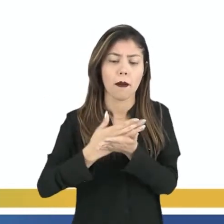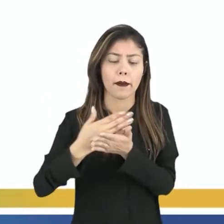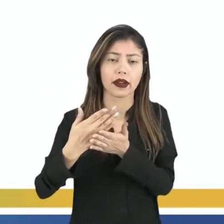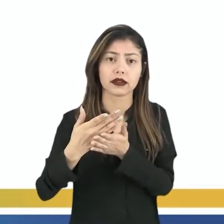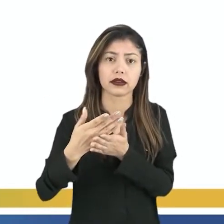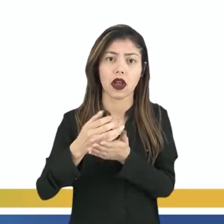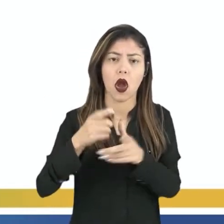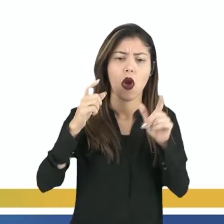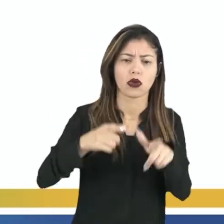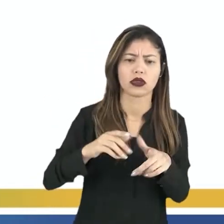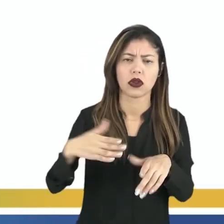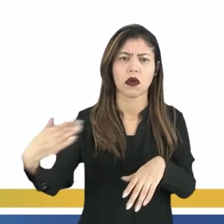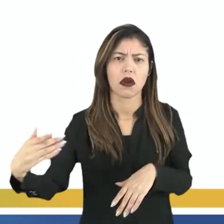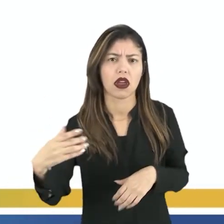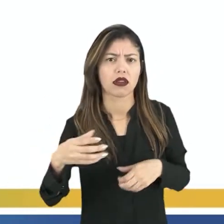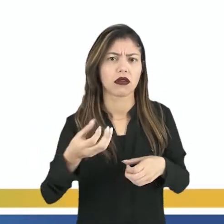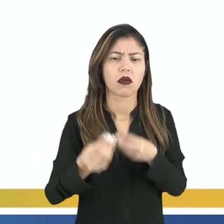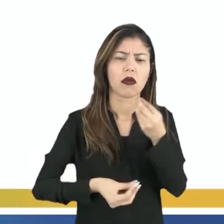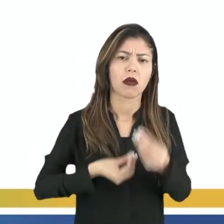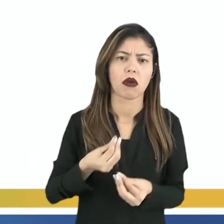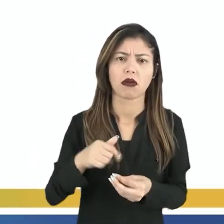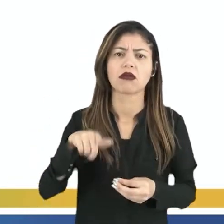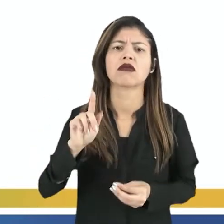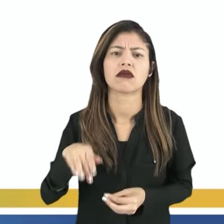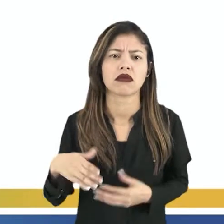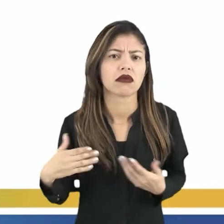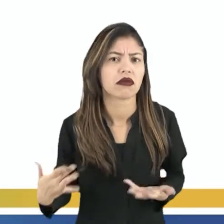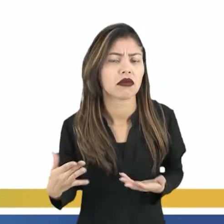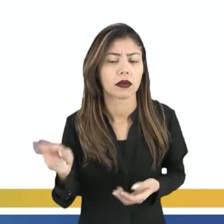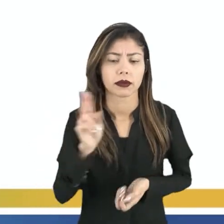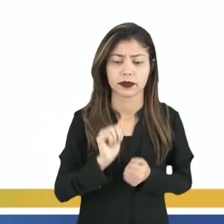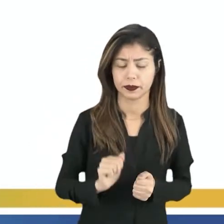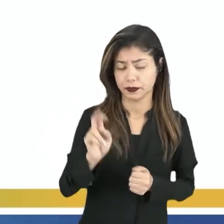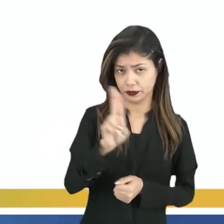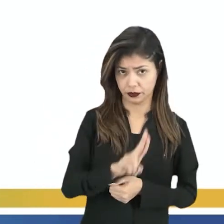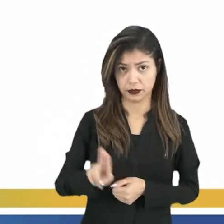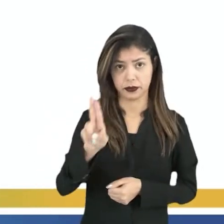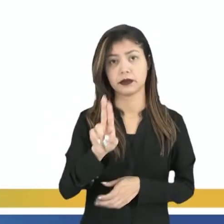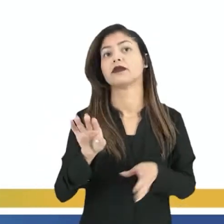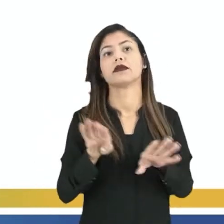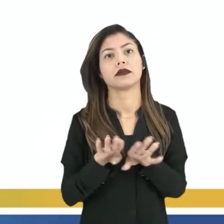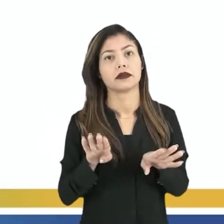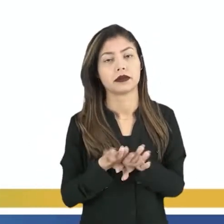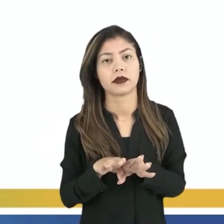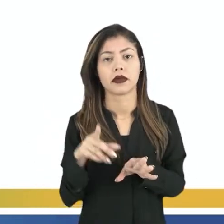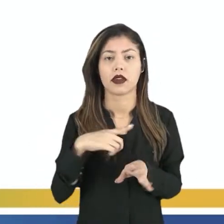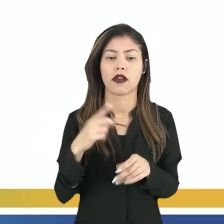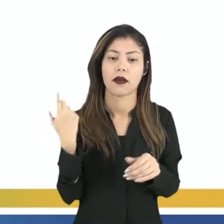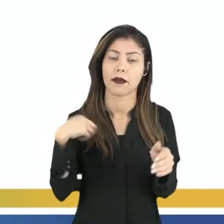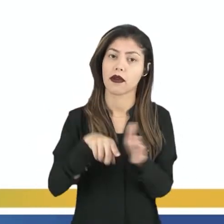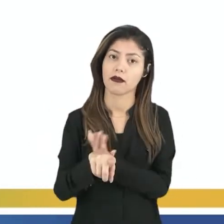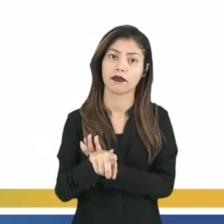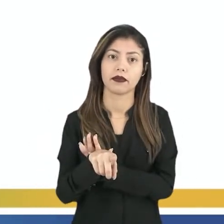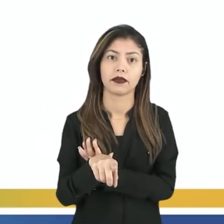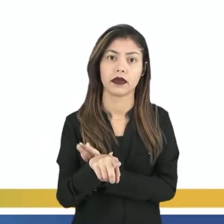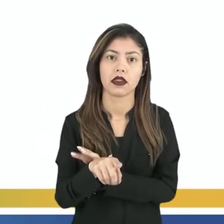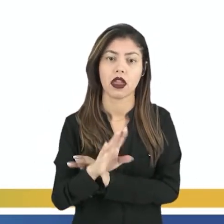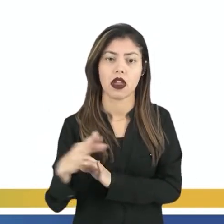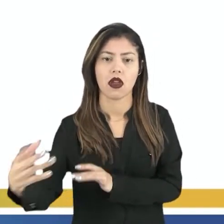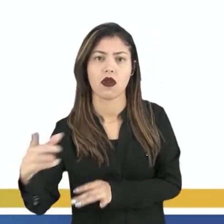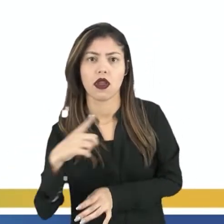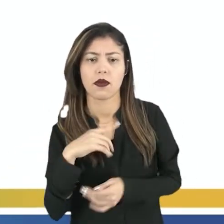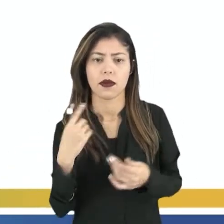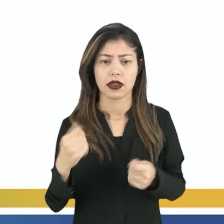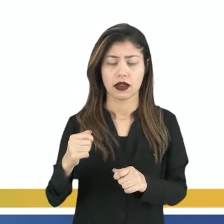Onde, quando, como, quem. Nós podemos usar essas double H questions também para fazer perguntas. E quando